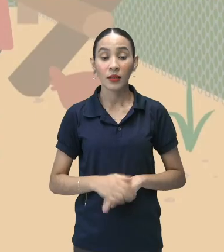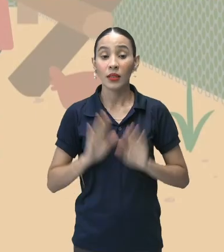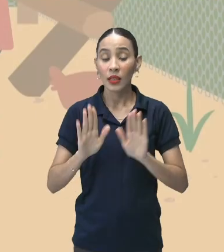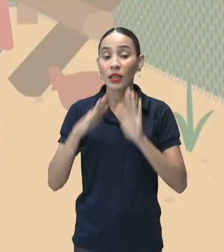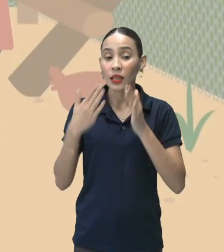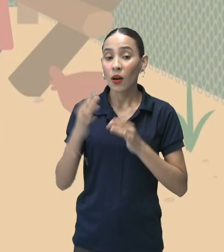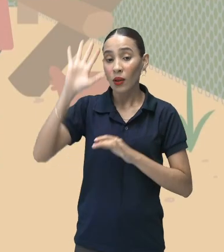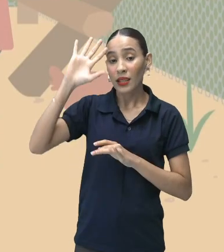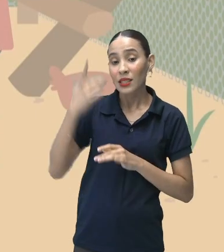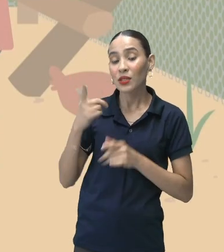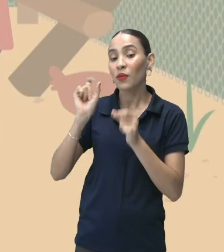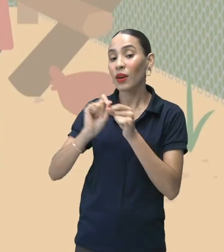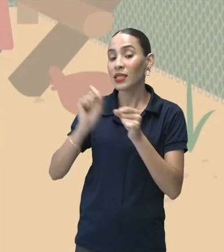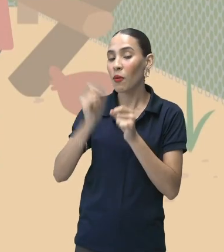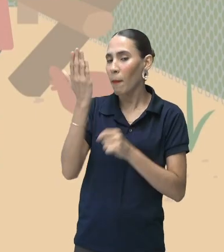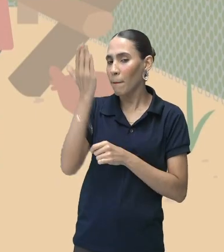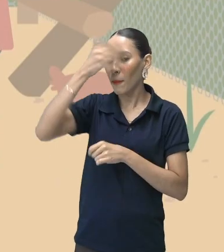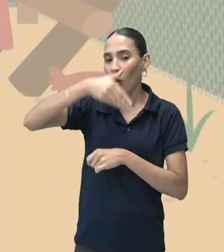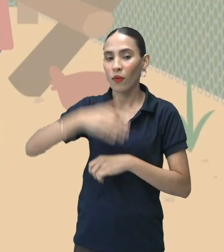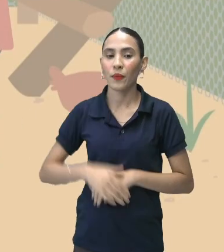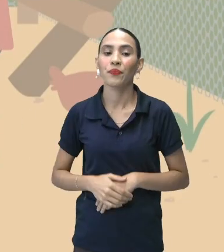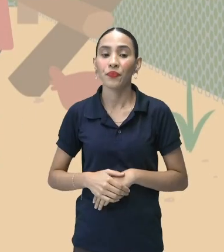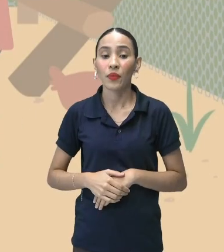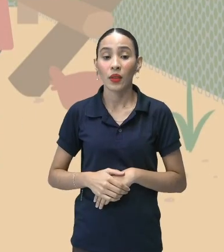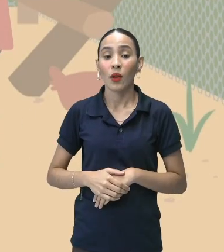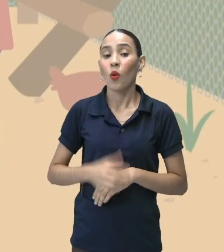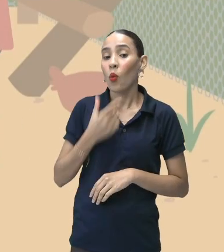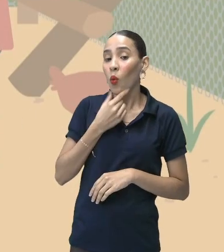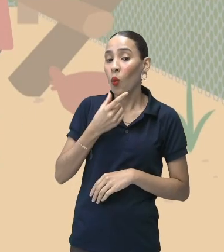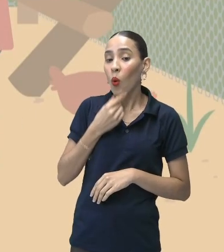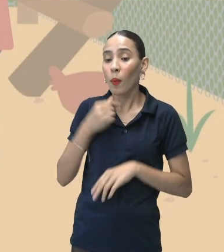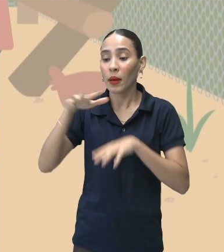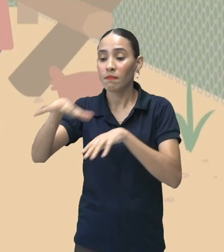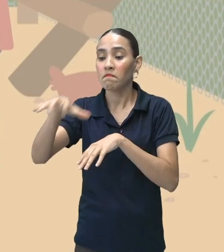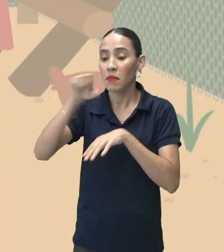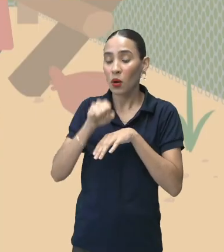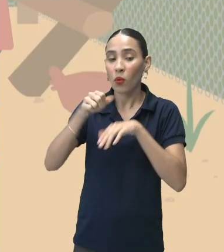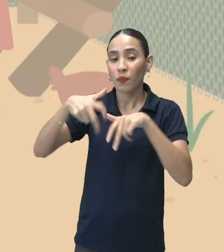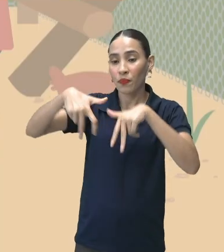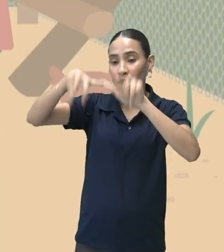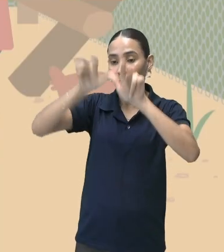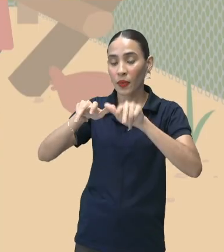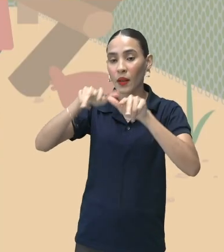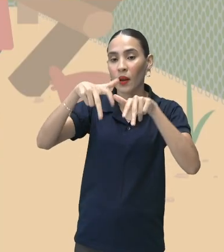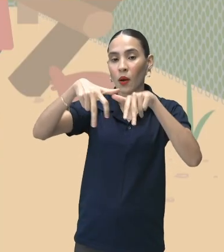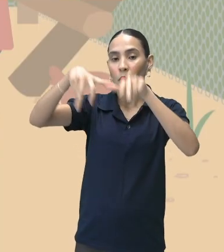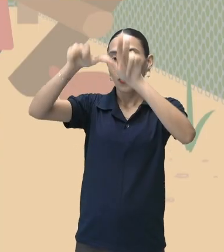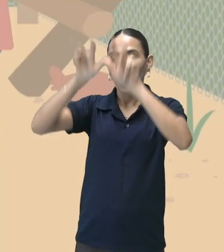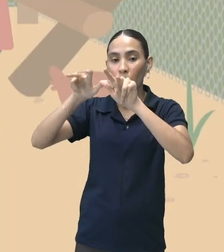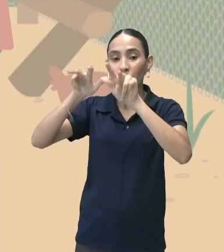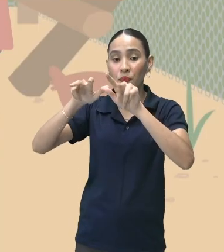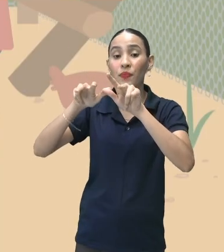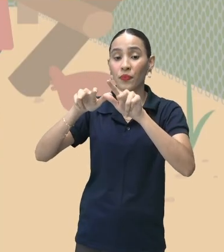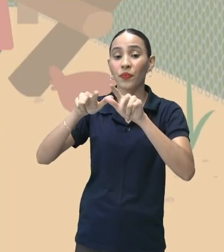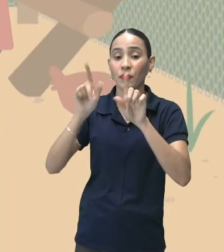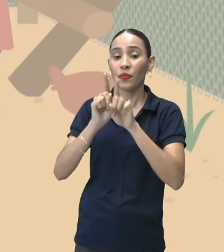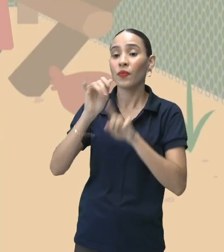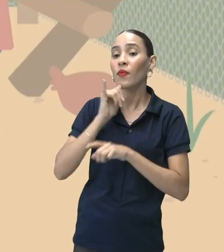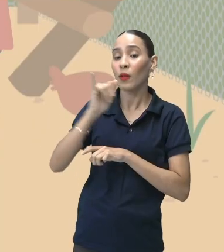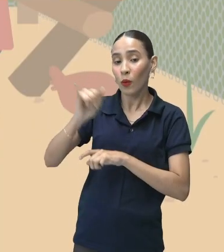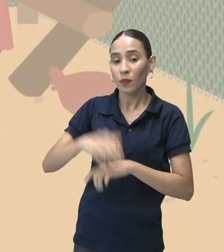Então decidiram fazer uma prova. O naturalista tomou a águia, ergueu-a bem alto e, desafiando-a,